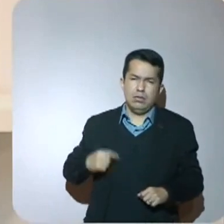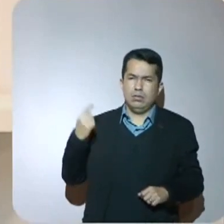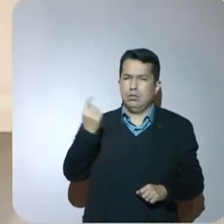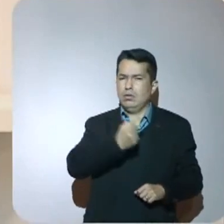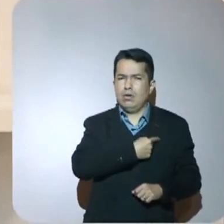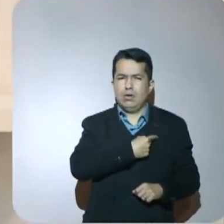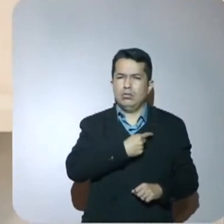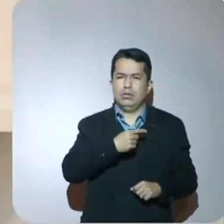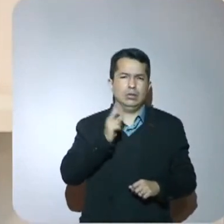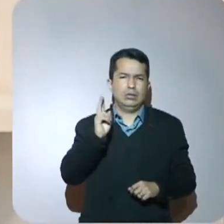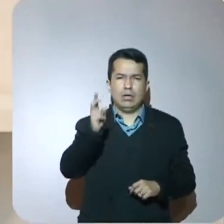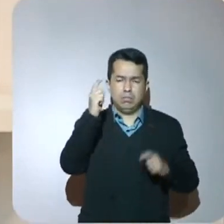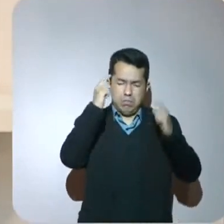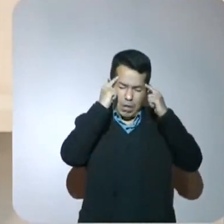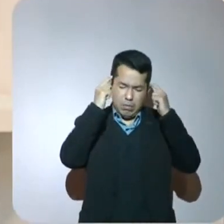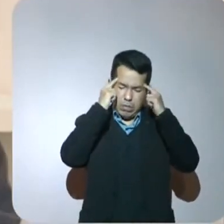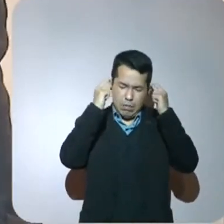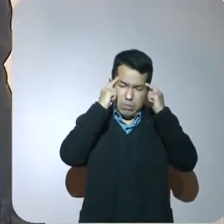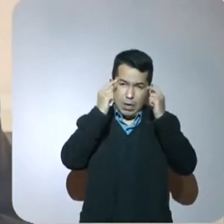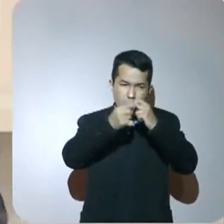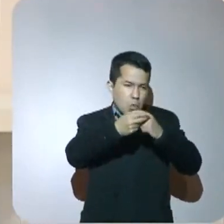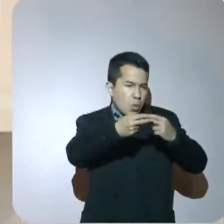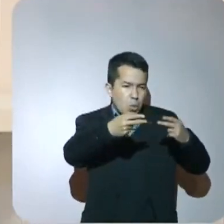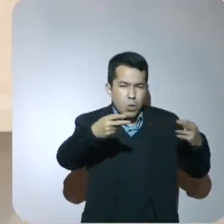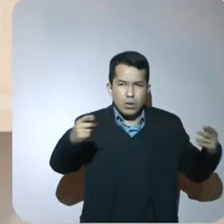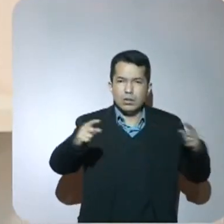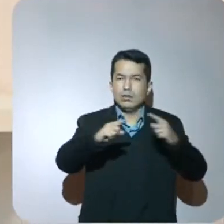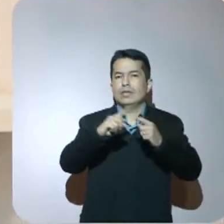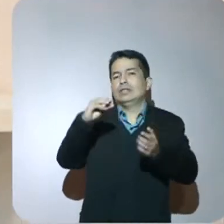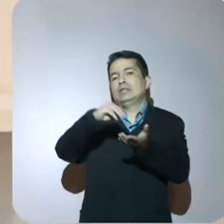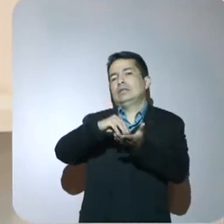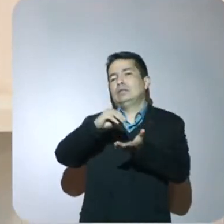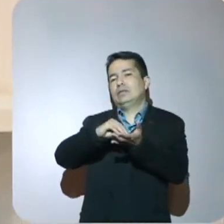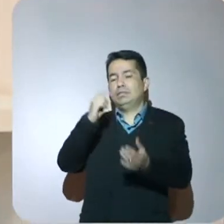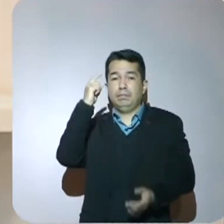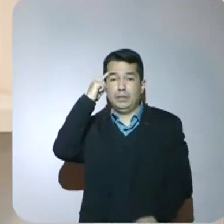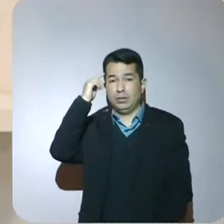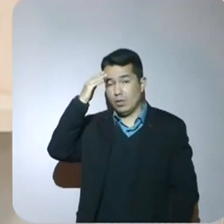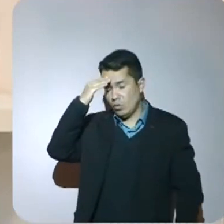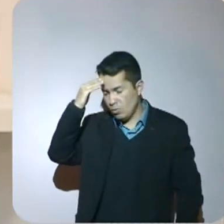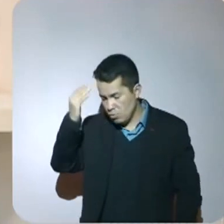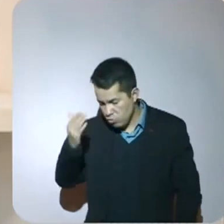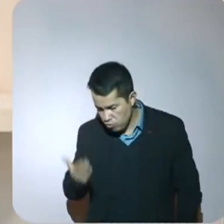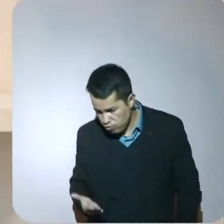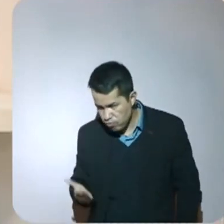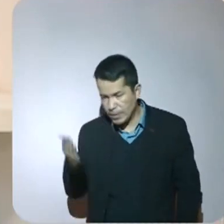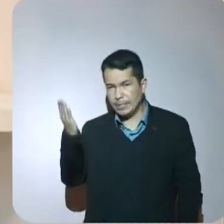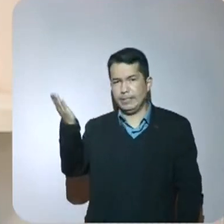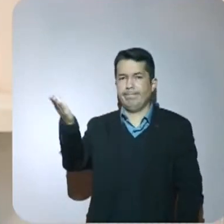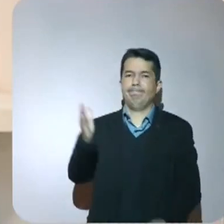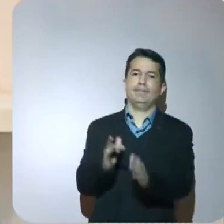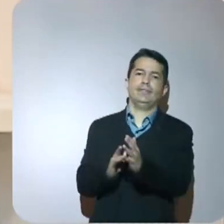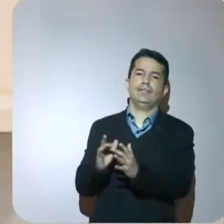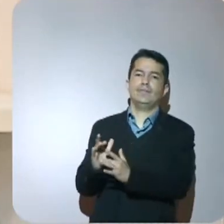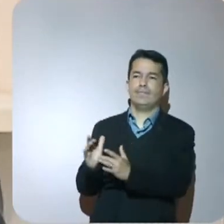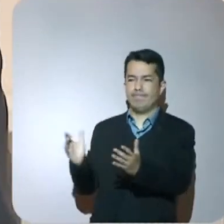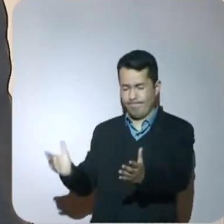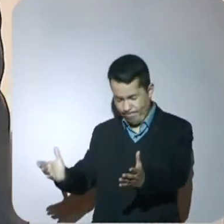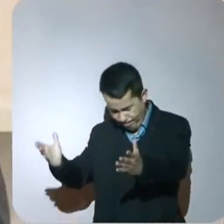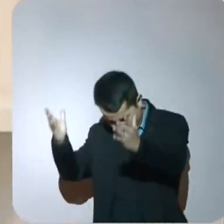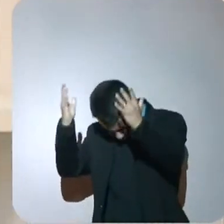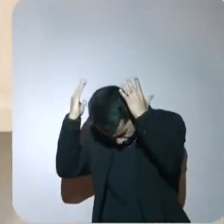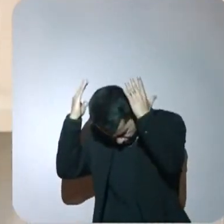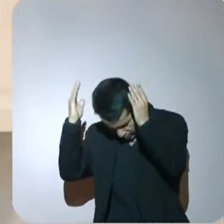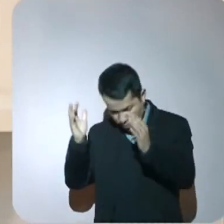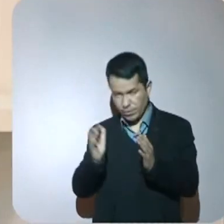Jesus. Eu queria dizer para você que na história desta igreja, no passado, no